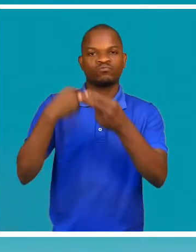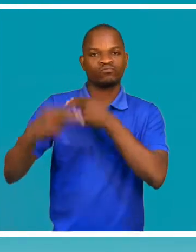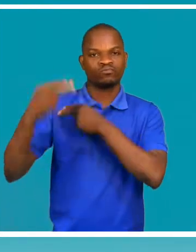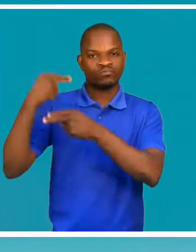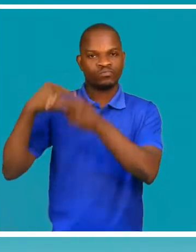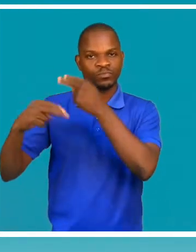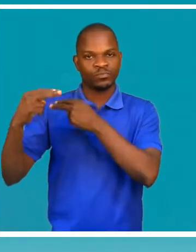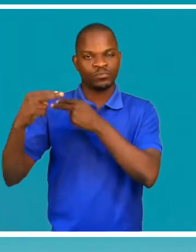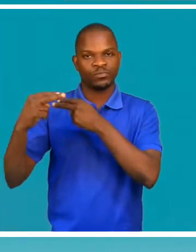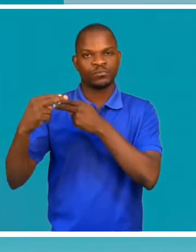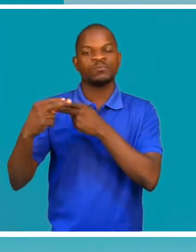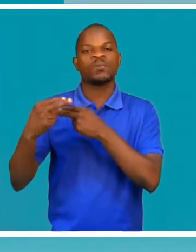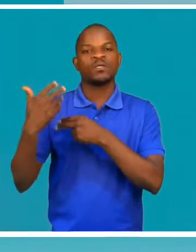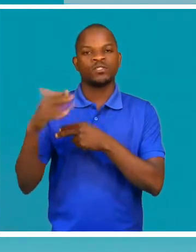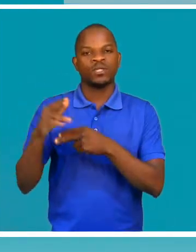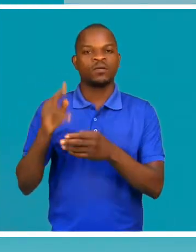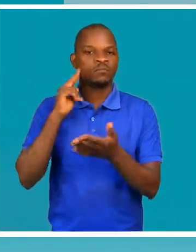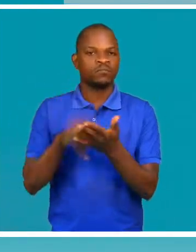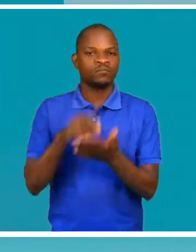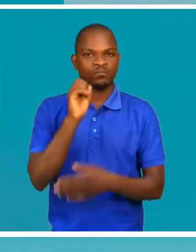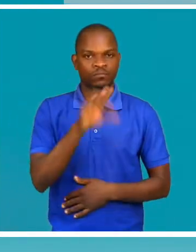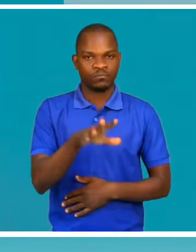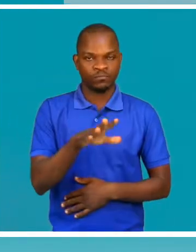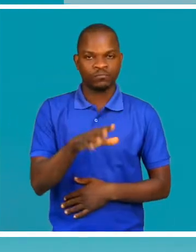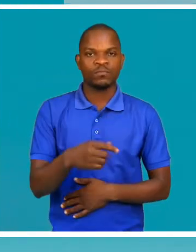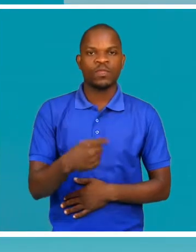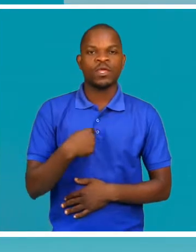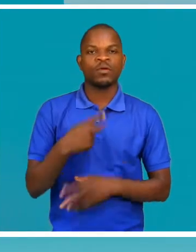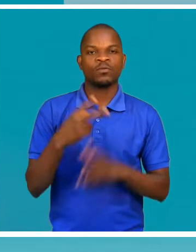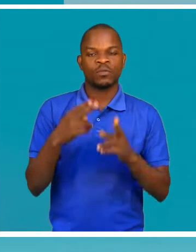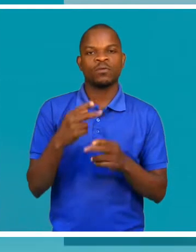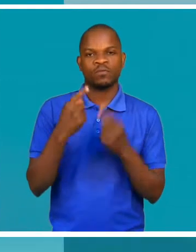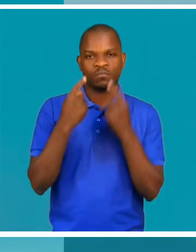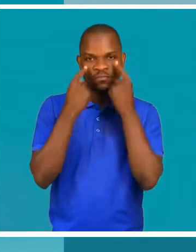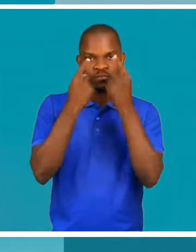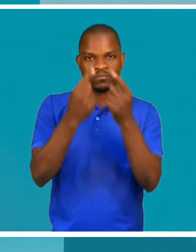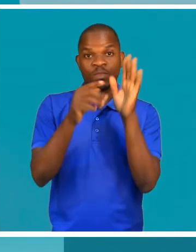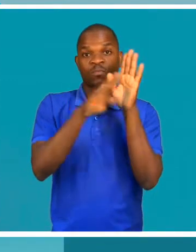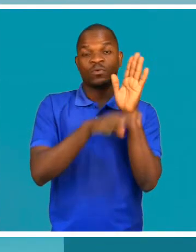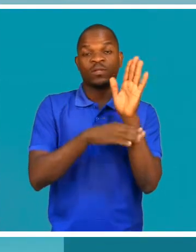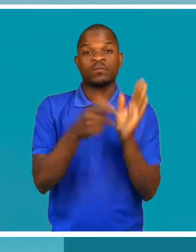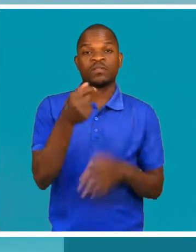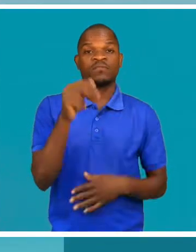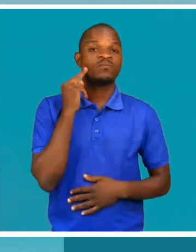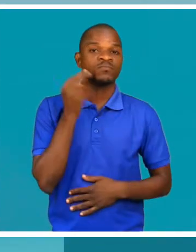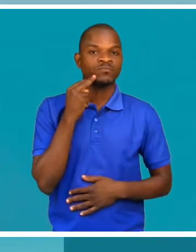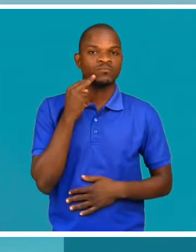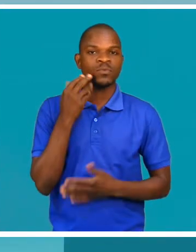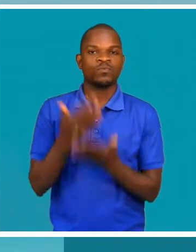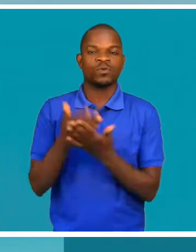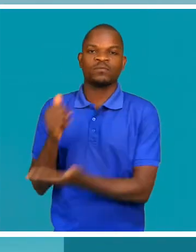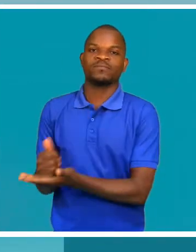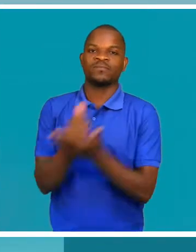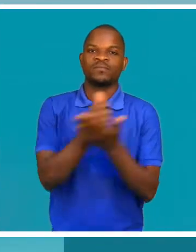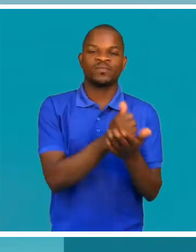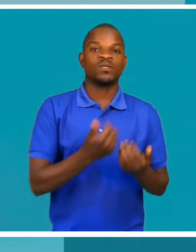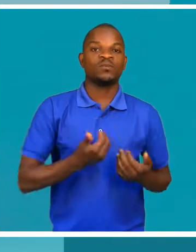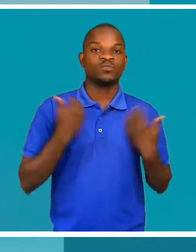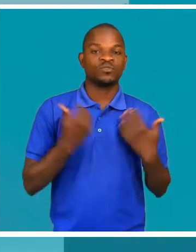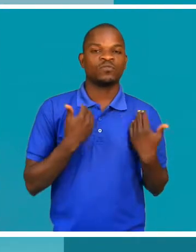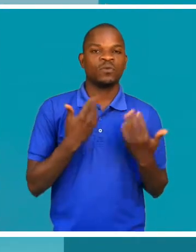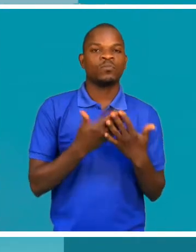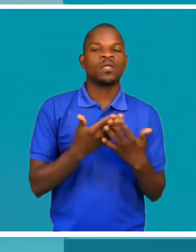Por isso que eu fiz aquela escrita. Existe sempre o programa TV Surdo. É um programa que está mesmo para ajudar os jovens. Na verdade, eu acho que é um